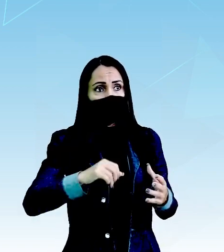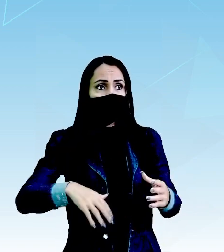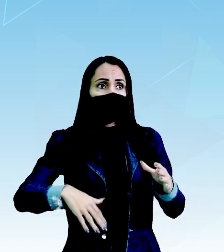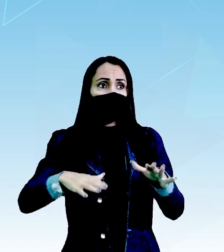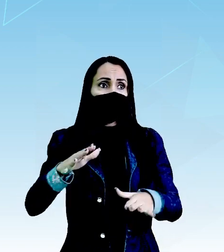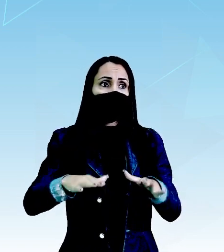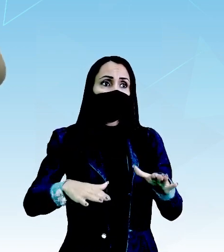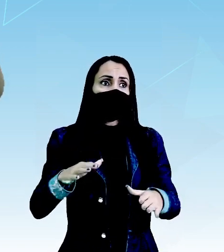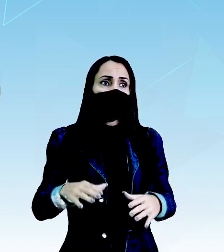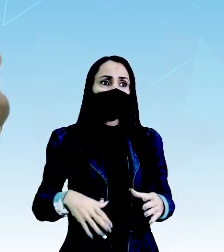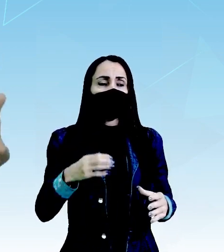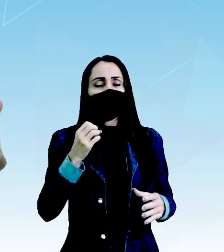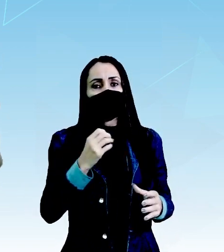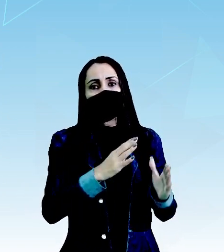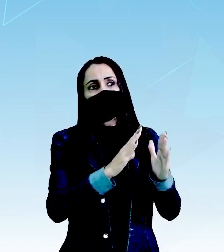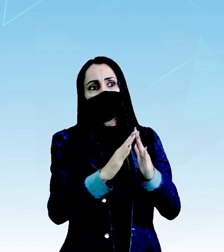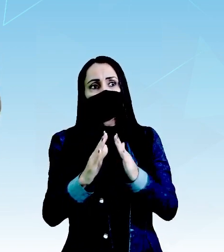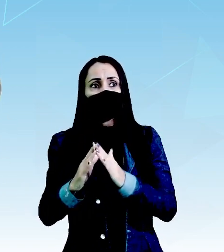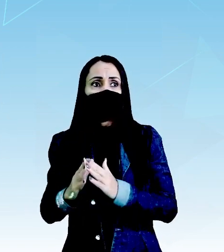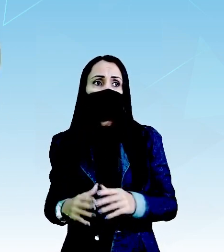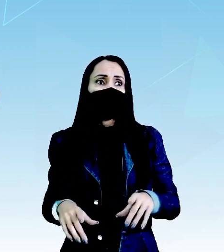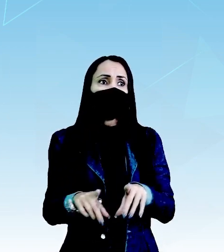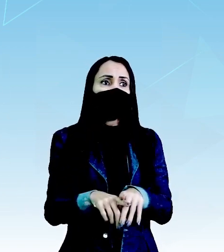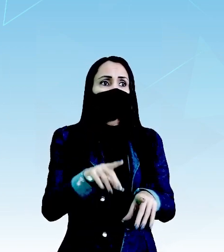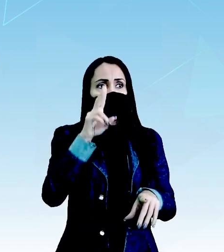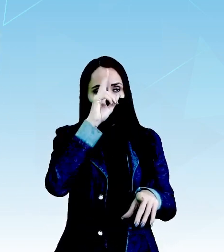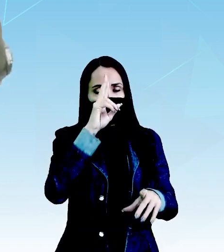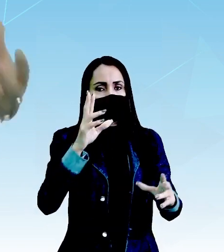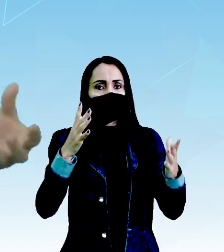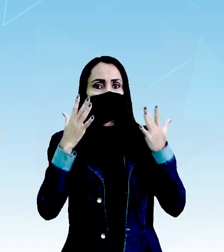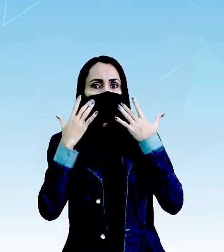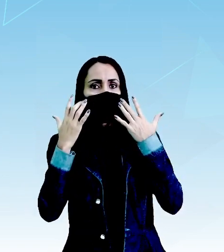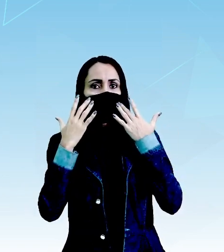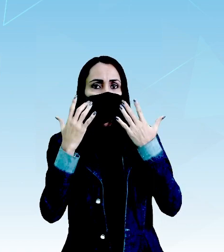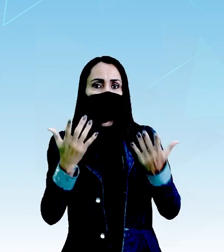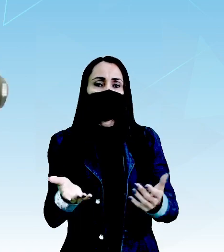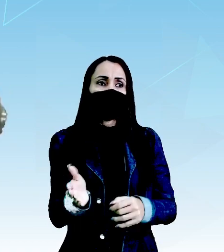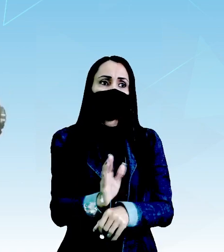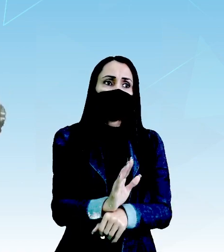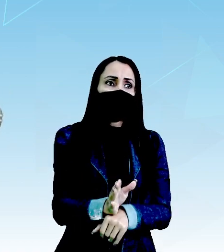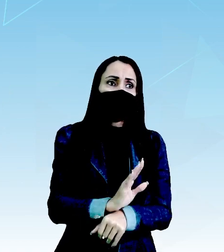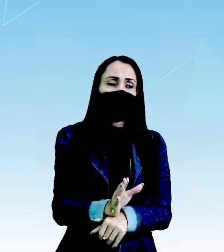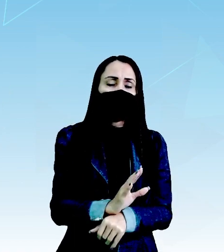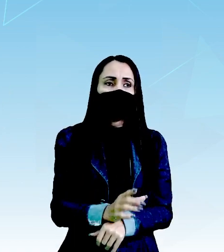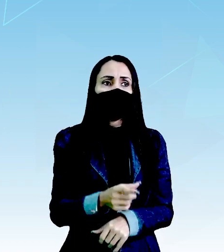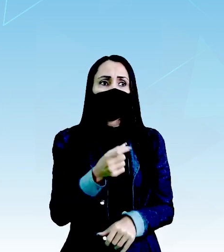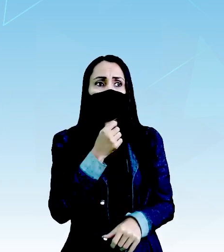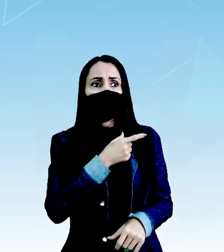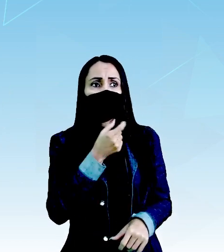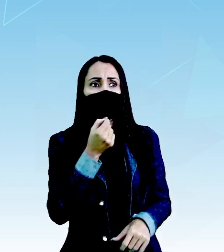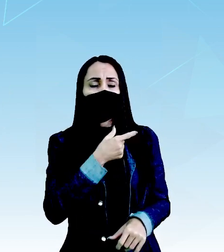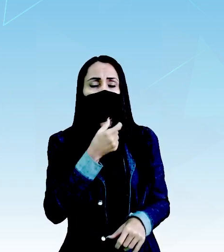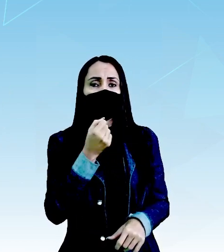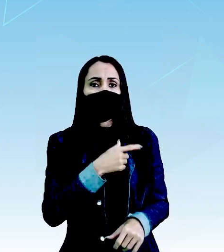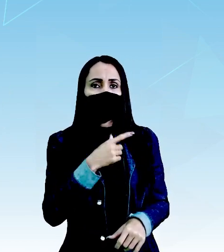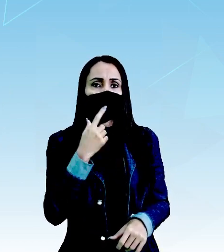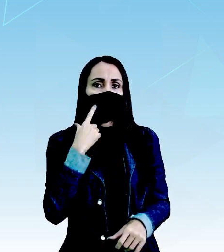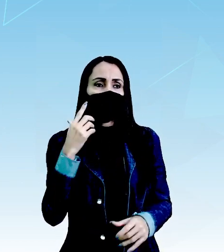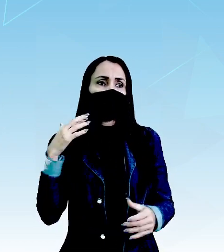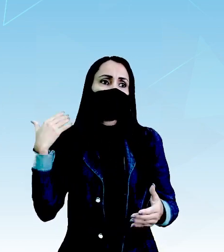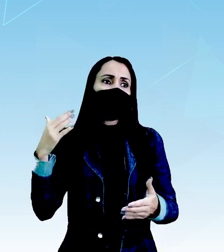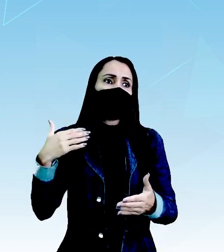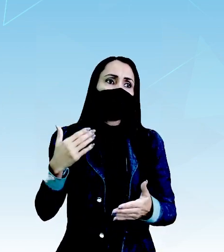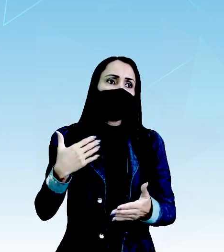boa vizinhança, mas também lembrem-se, o teatro, o filme, piadas, trazem também essa carga